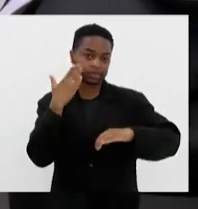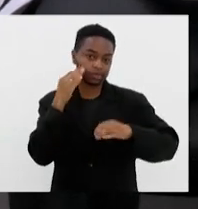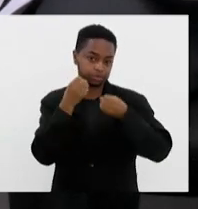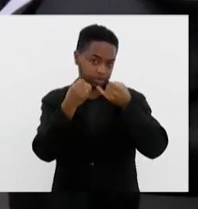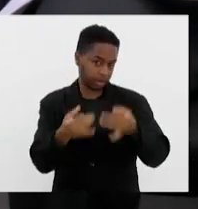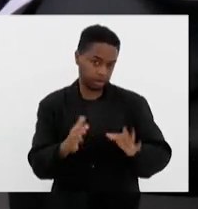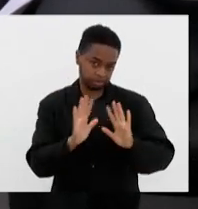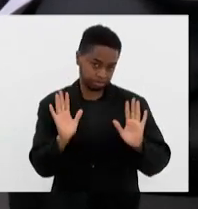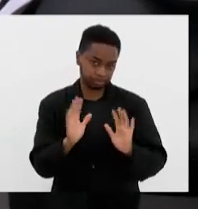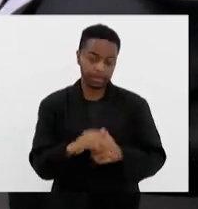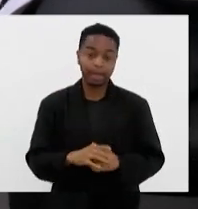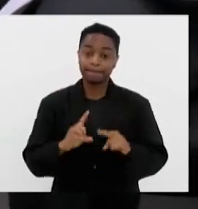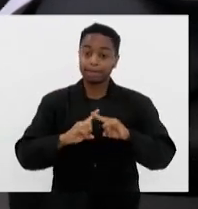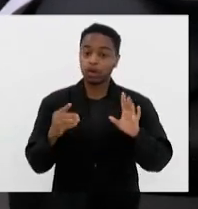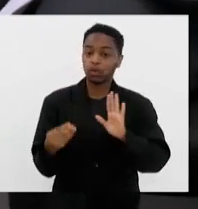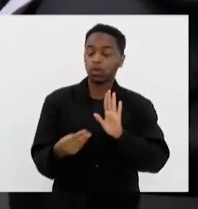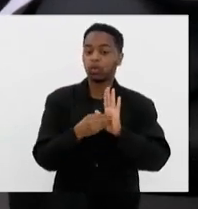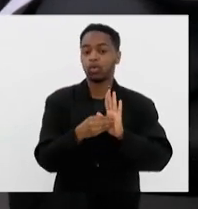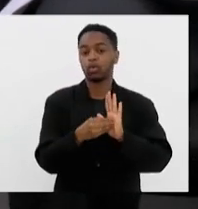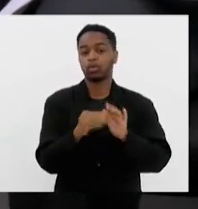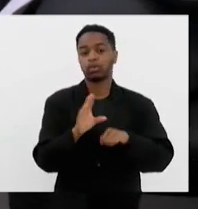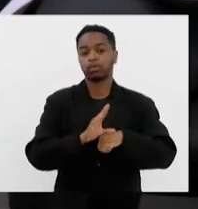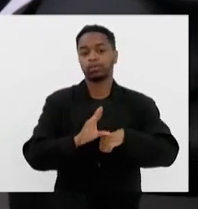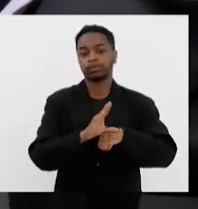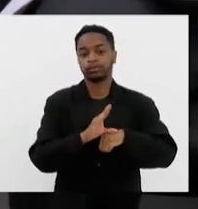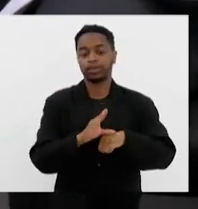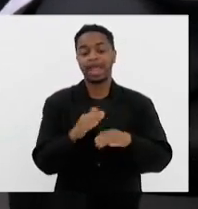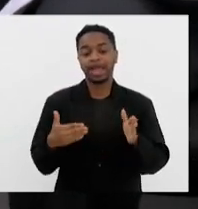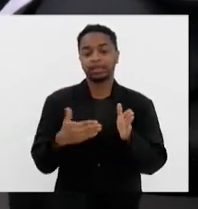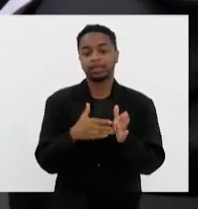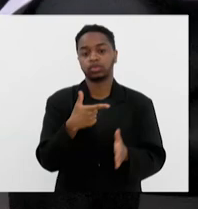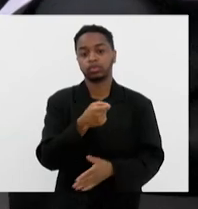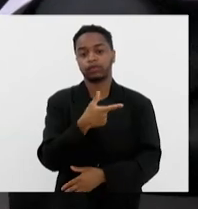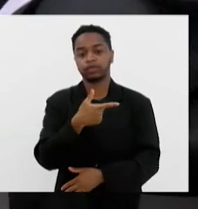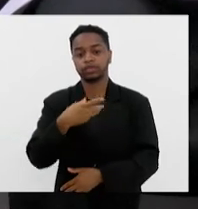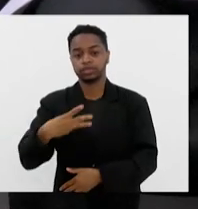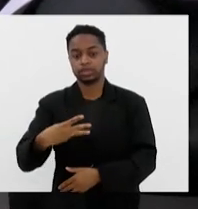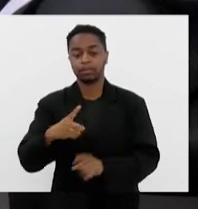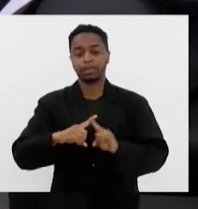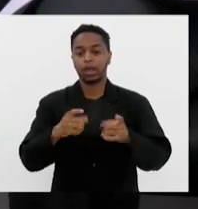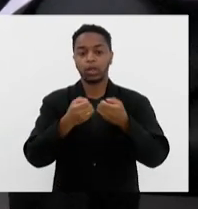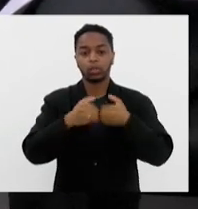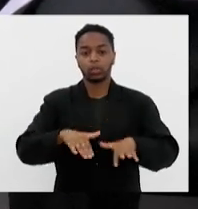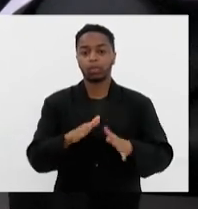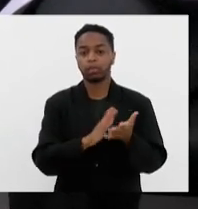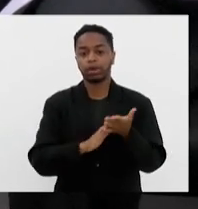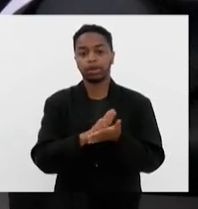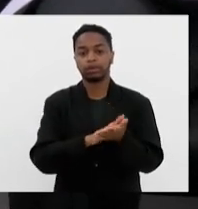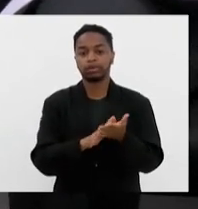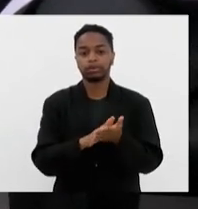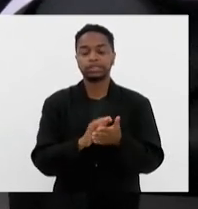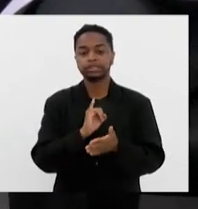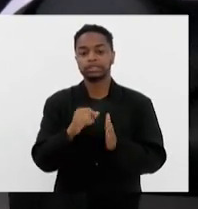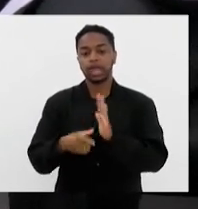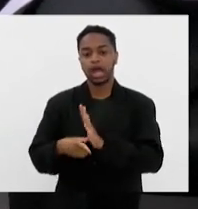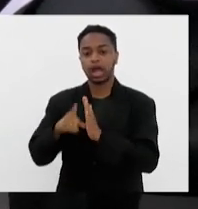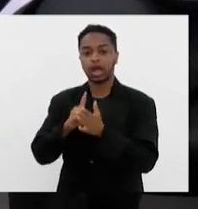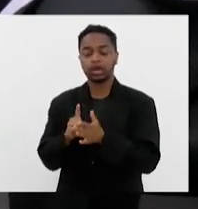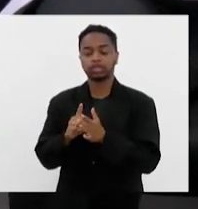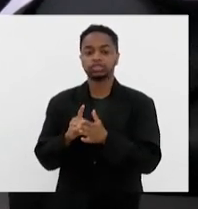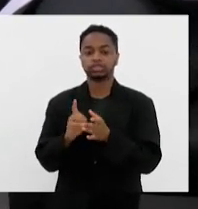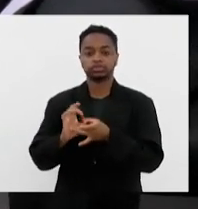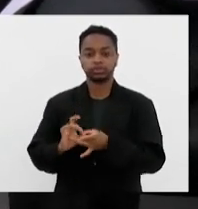está escrito na Constituição, até concedido de 23. Sem prejuízo de ulteriores prorrogações ou